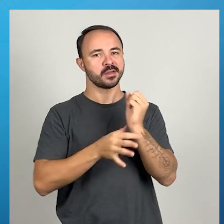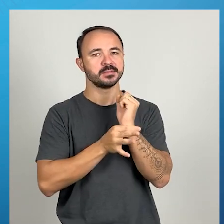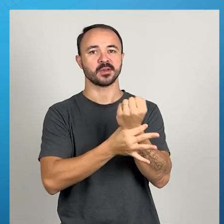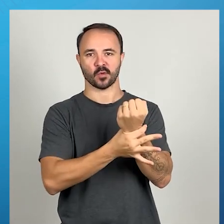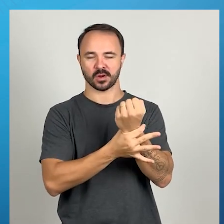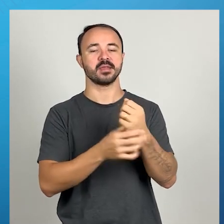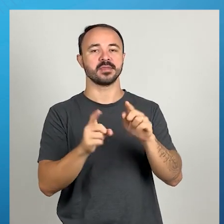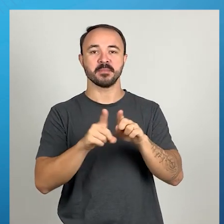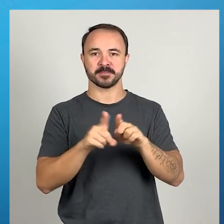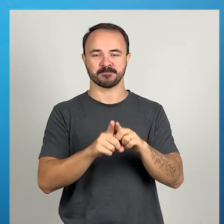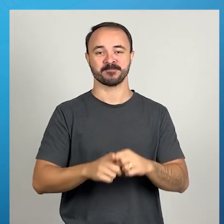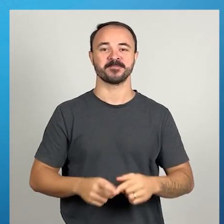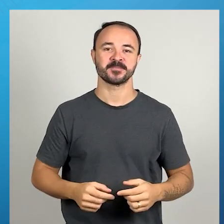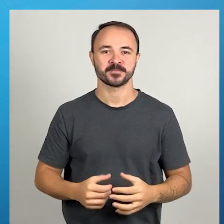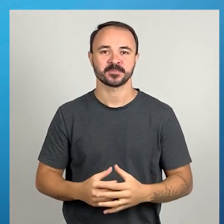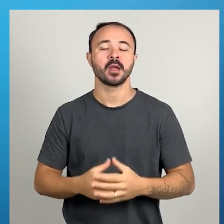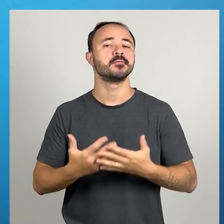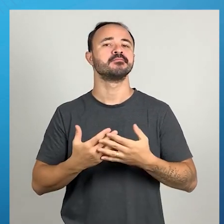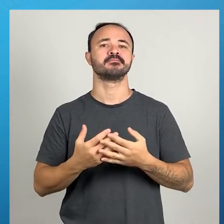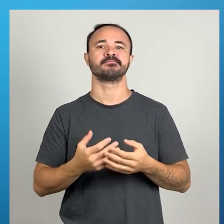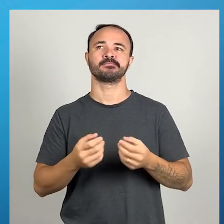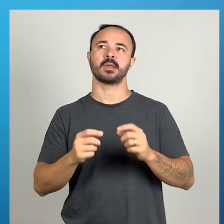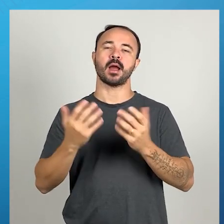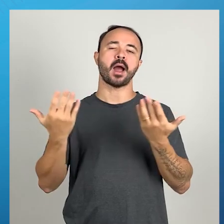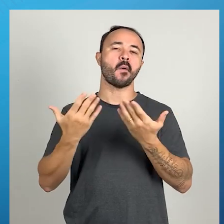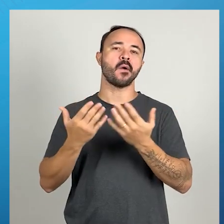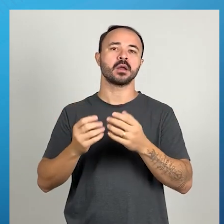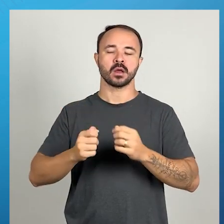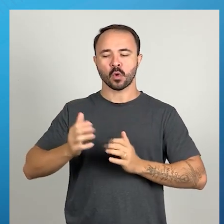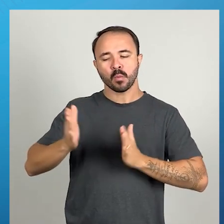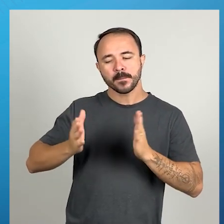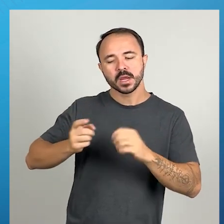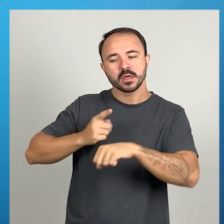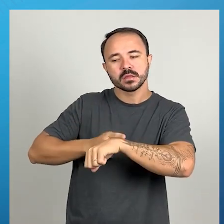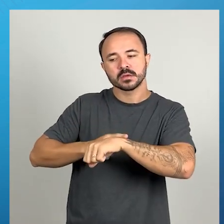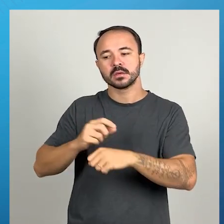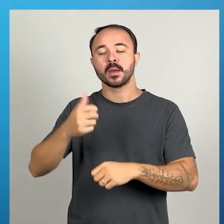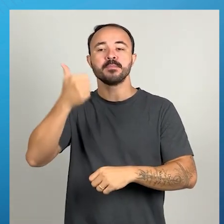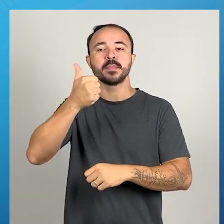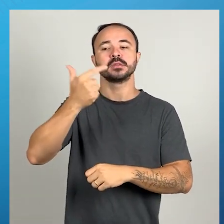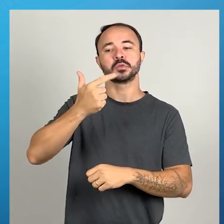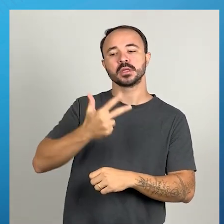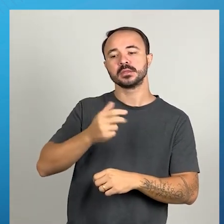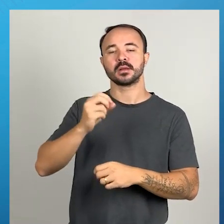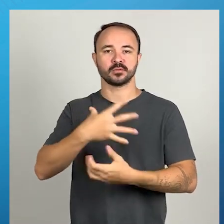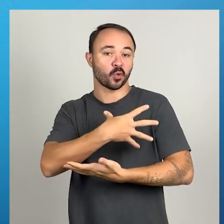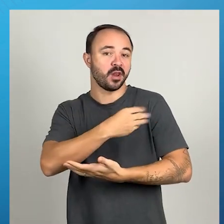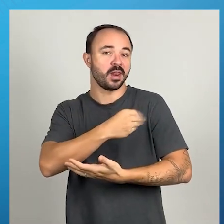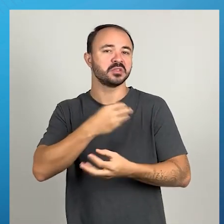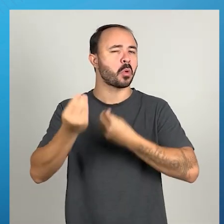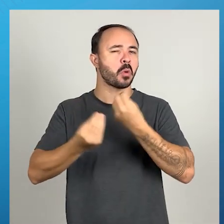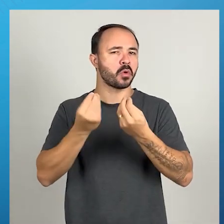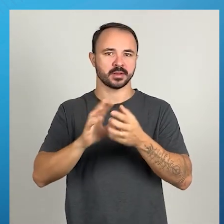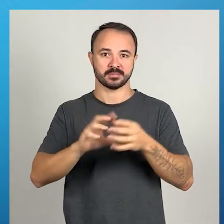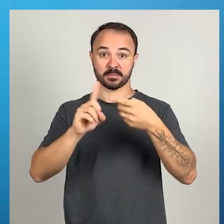materno. Quais são as fases do aleitamento materno? Primeira fase é o colostro, né, que está aí